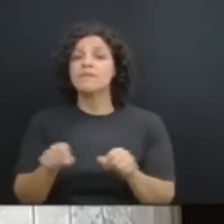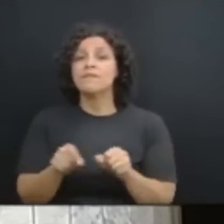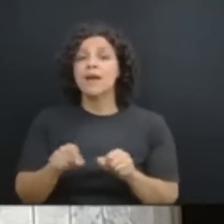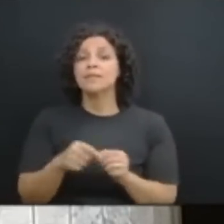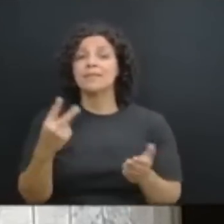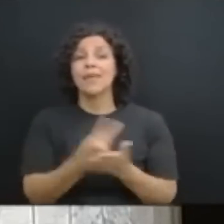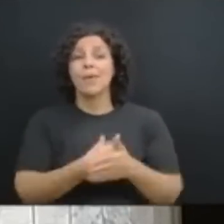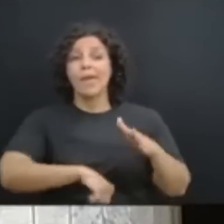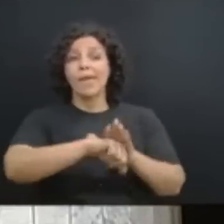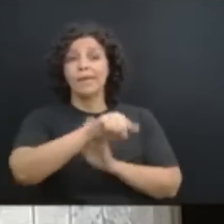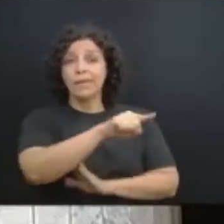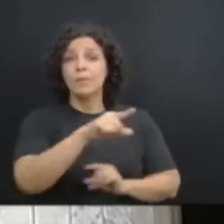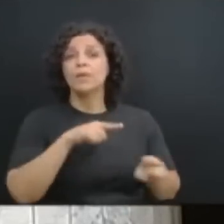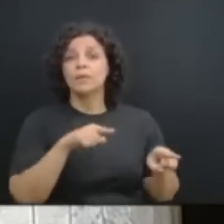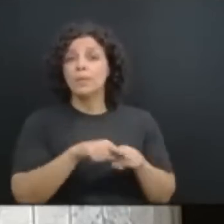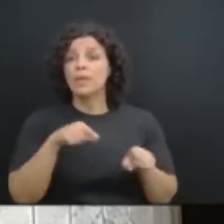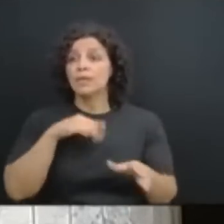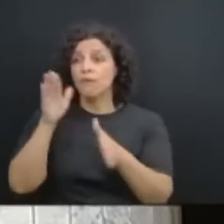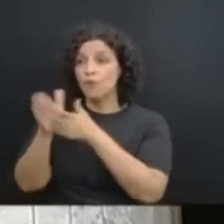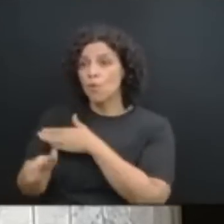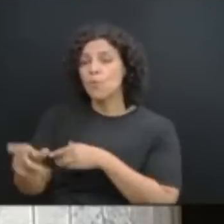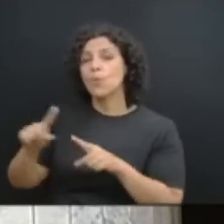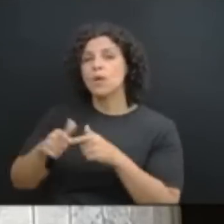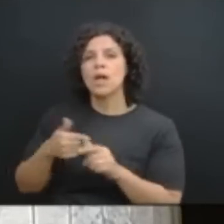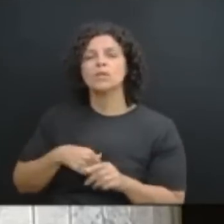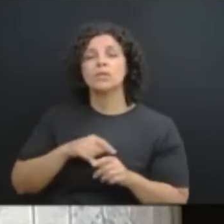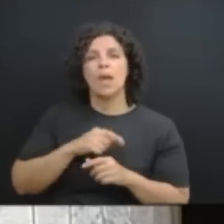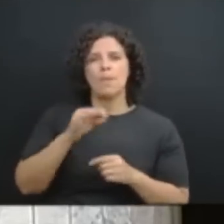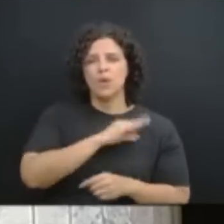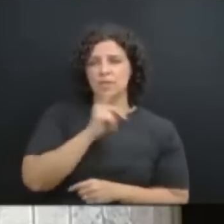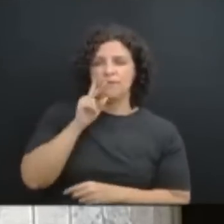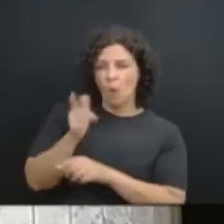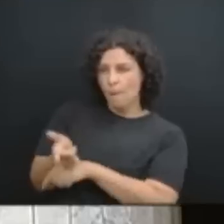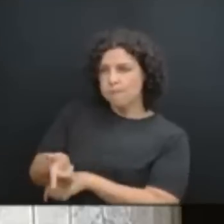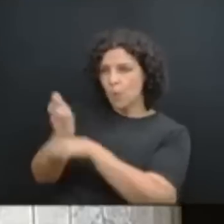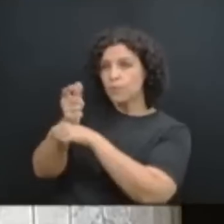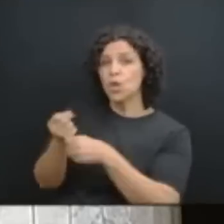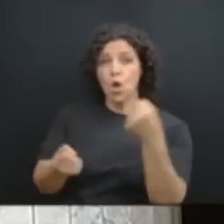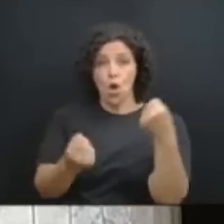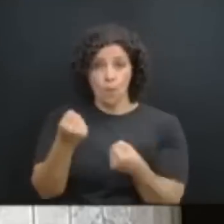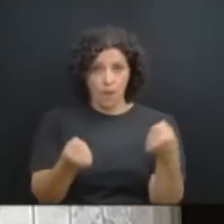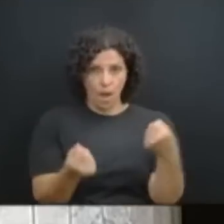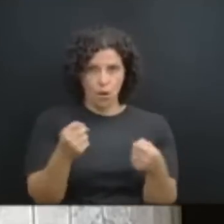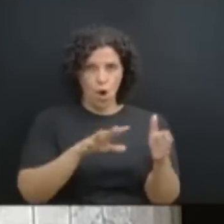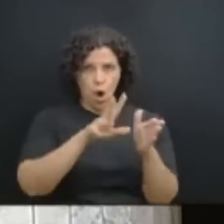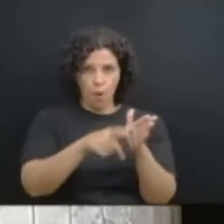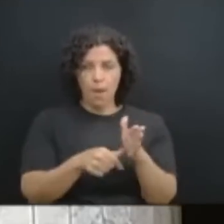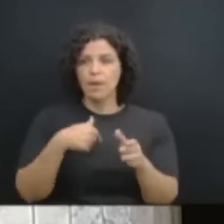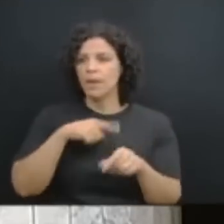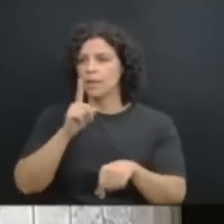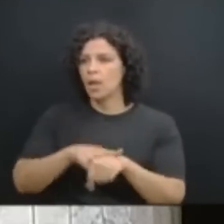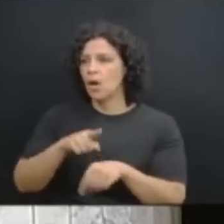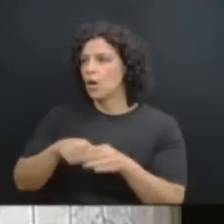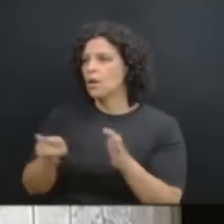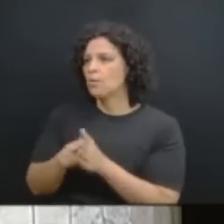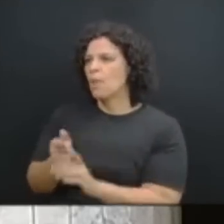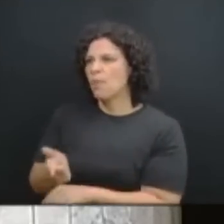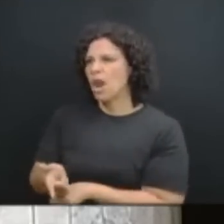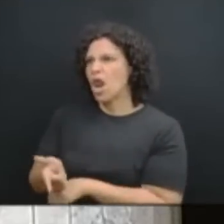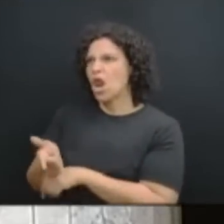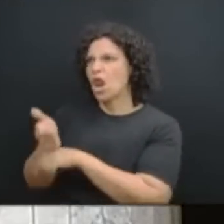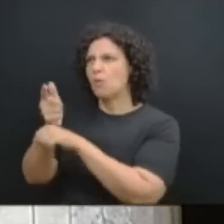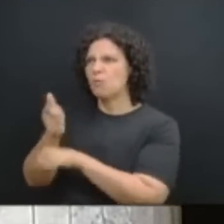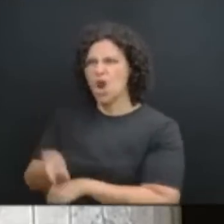delito e estão em fuga pelas costas, roubaram um carro e são cravejados de